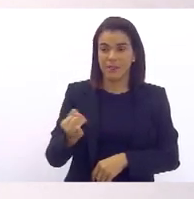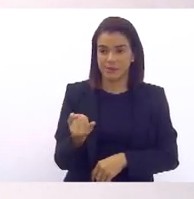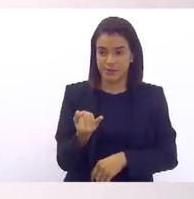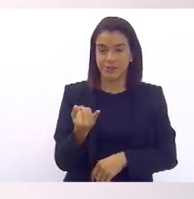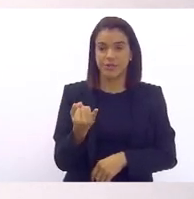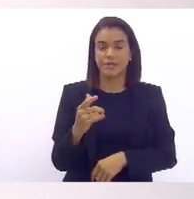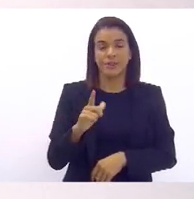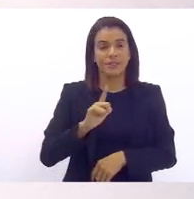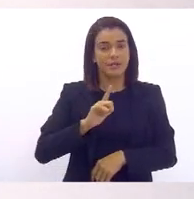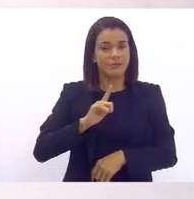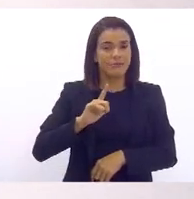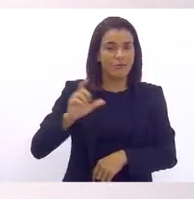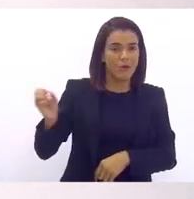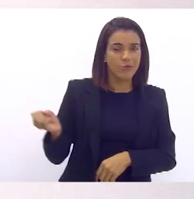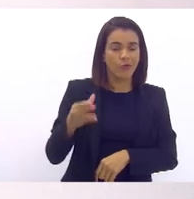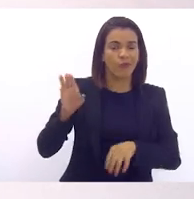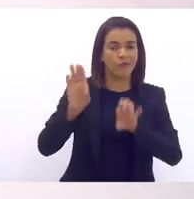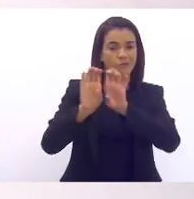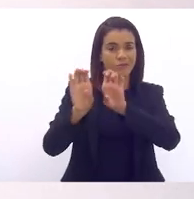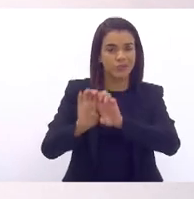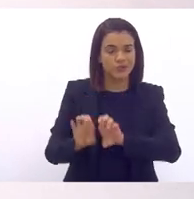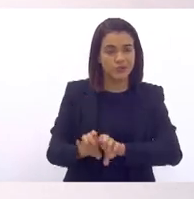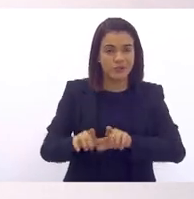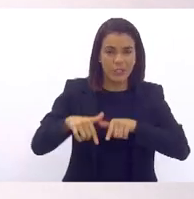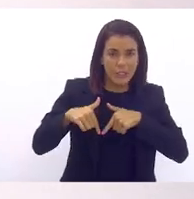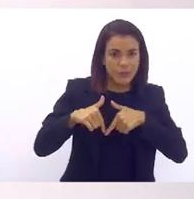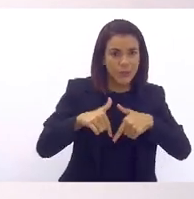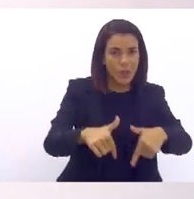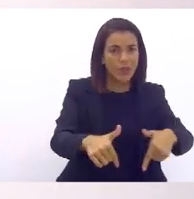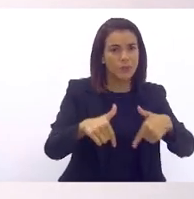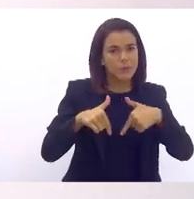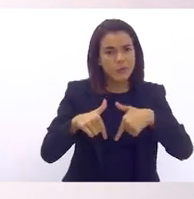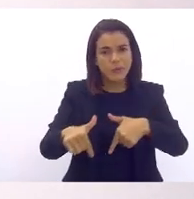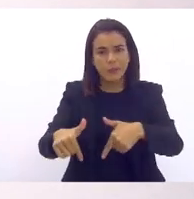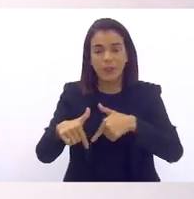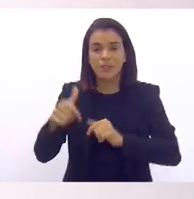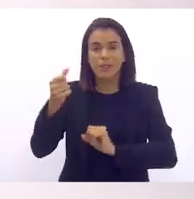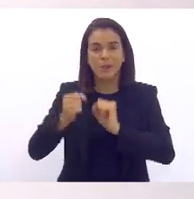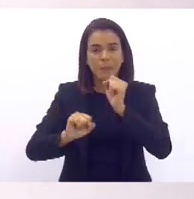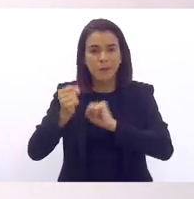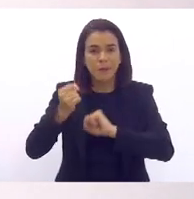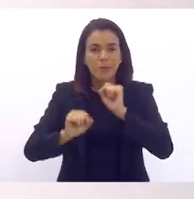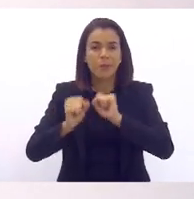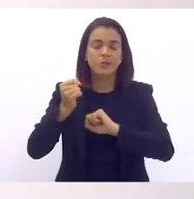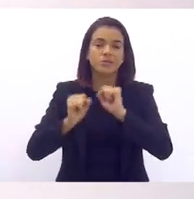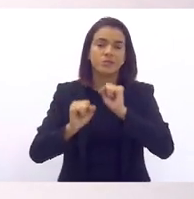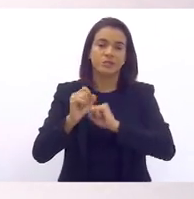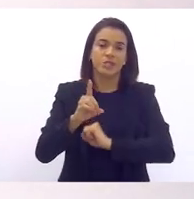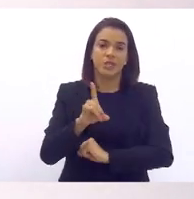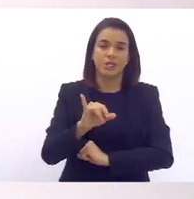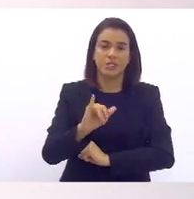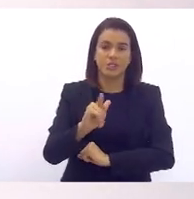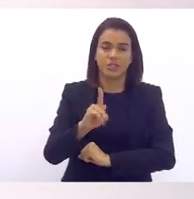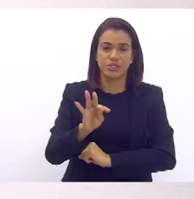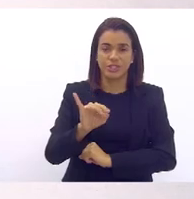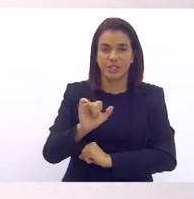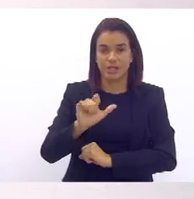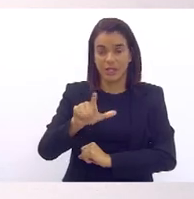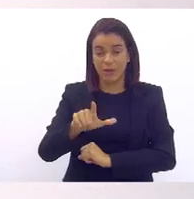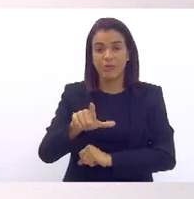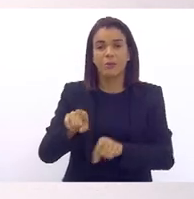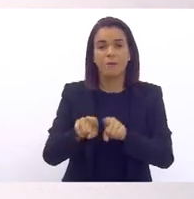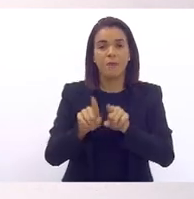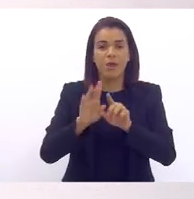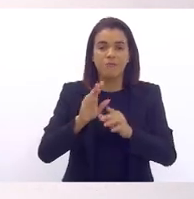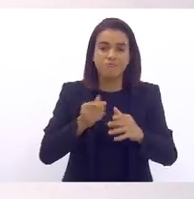estrut reestruturado e tem atuado bastante na produção digitais voltados não só para financiamento da